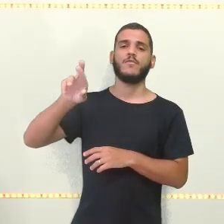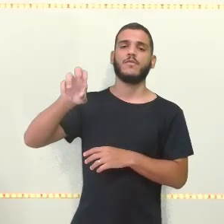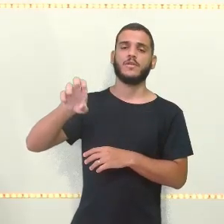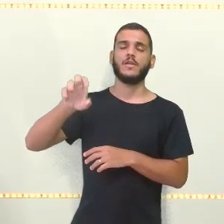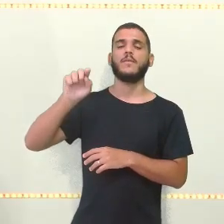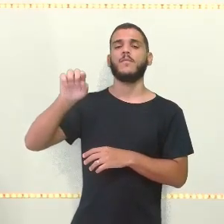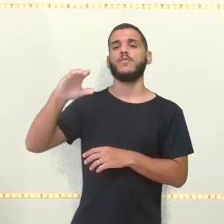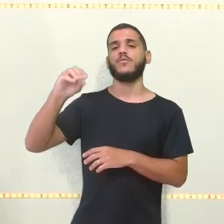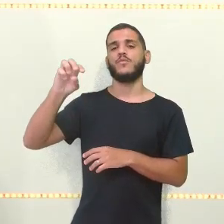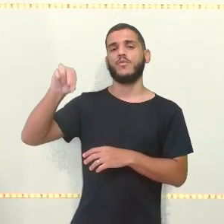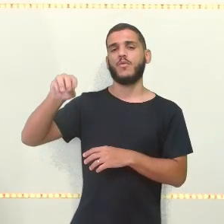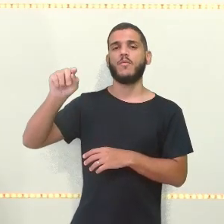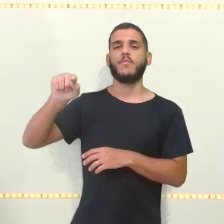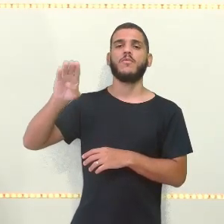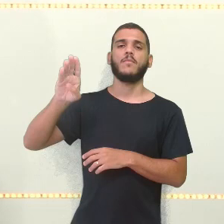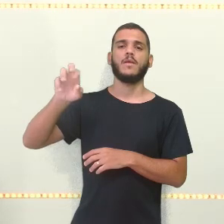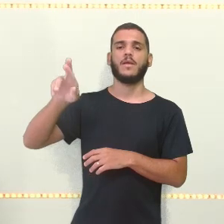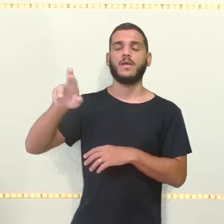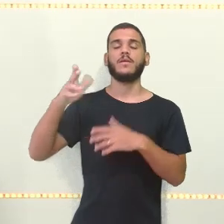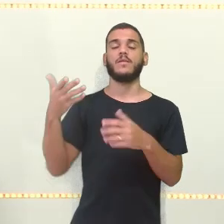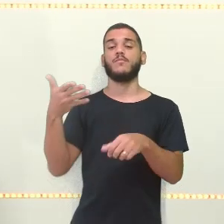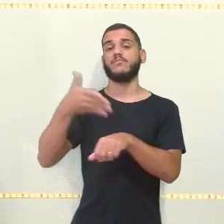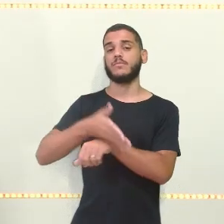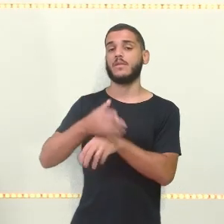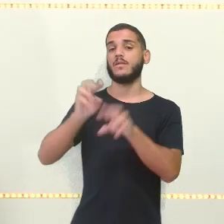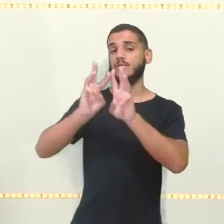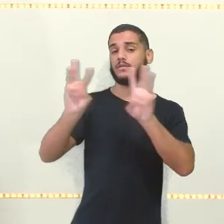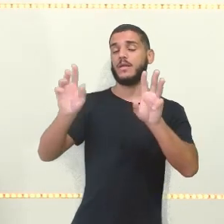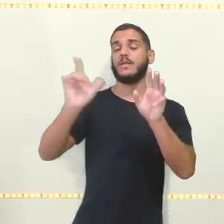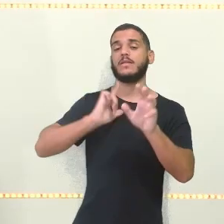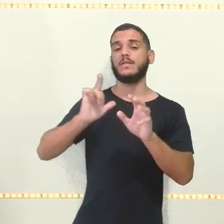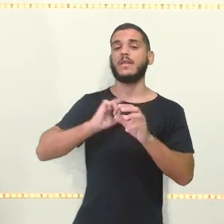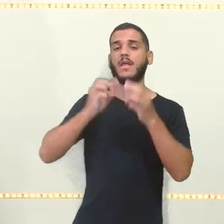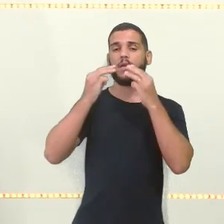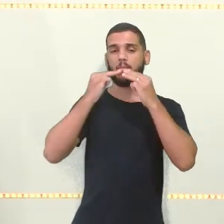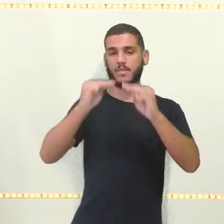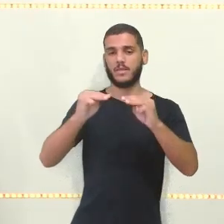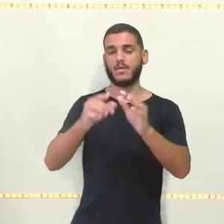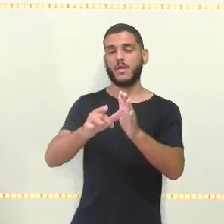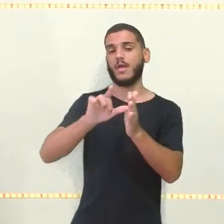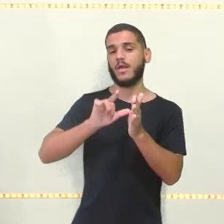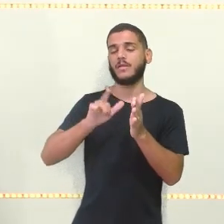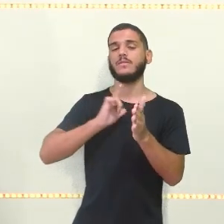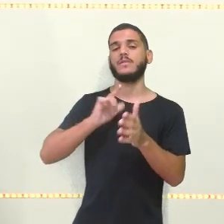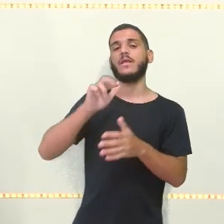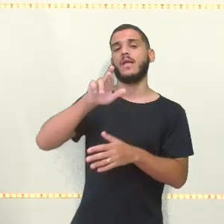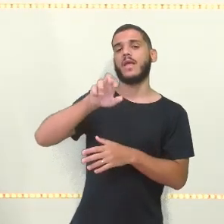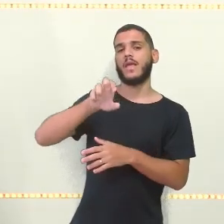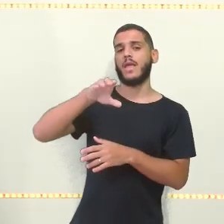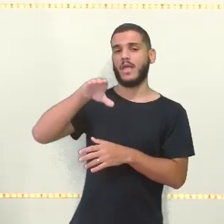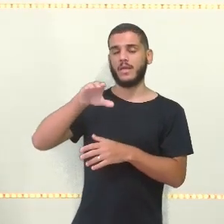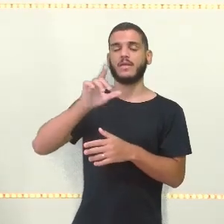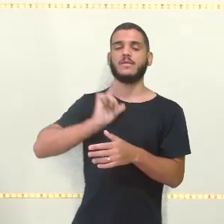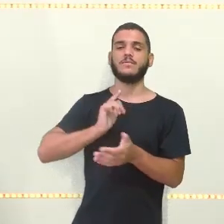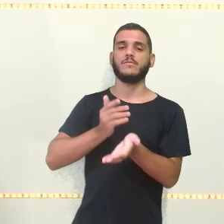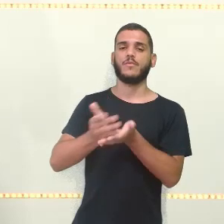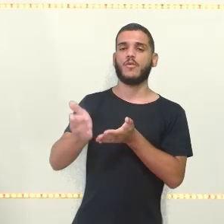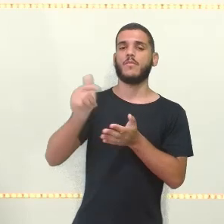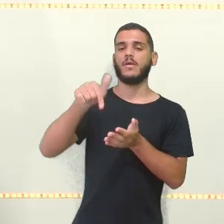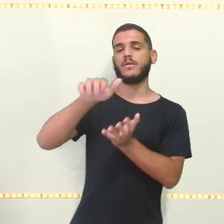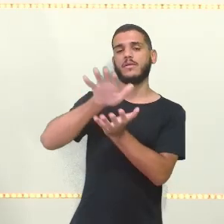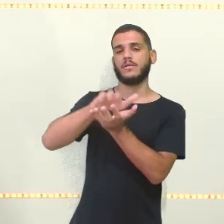www.arvore.com.br. Ao entrar no site, você vai digitar a sua matrícula. Antes, coloca REC, que é a inicial do